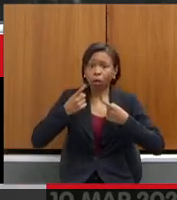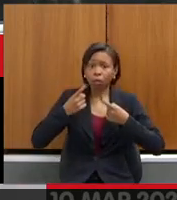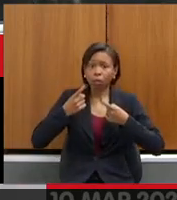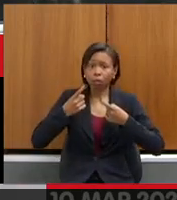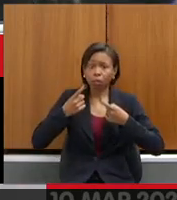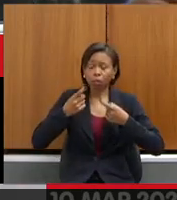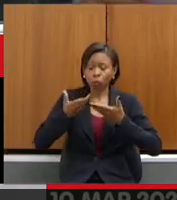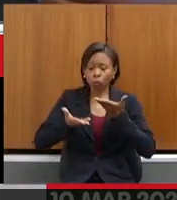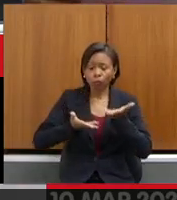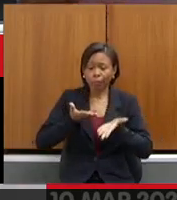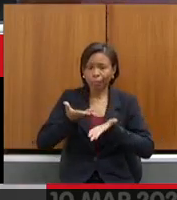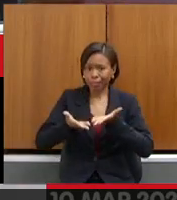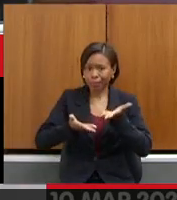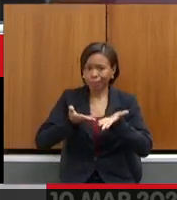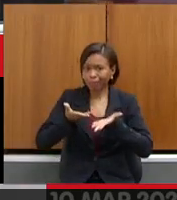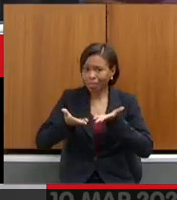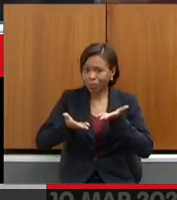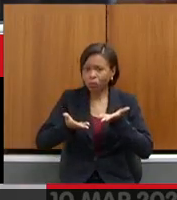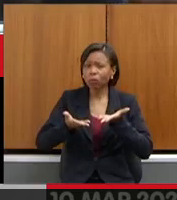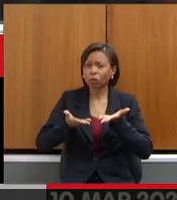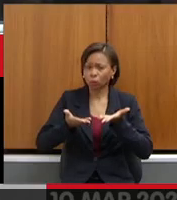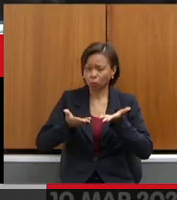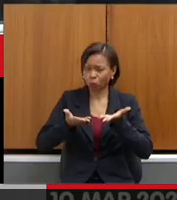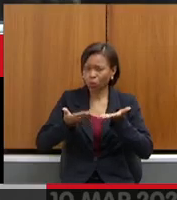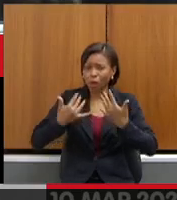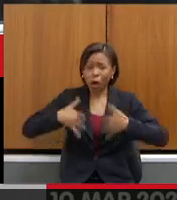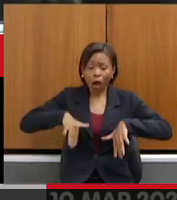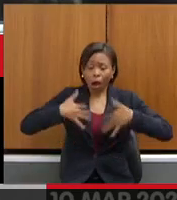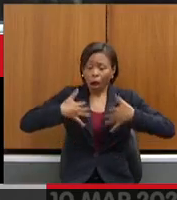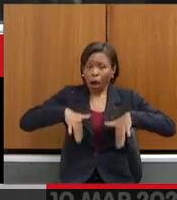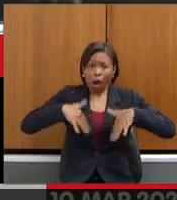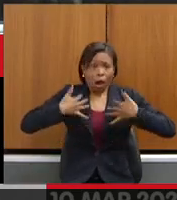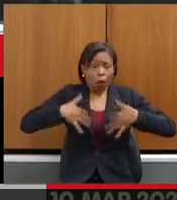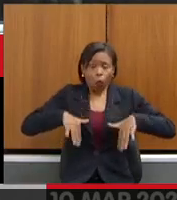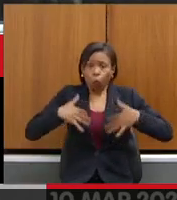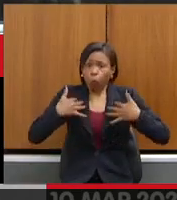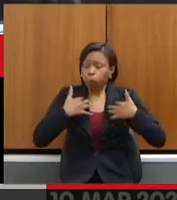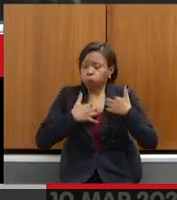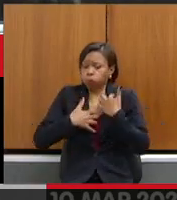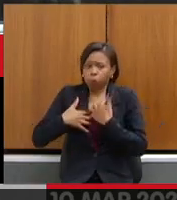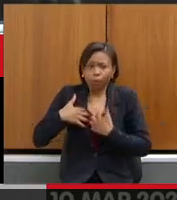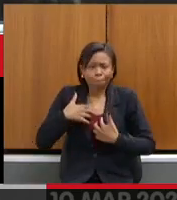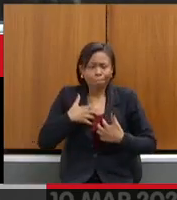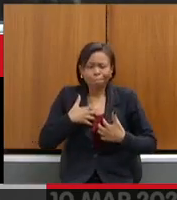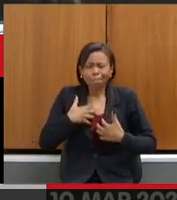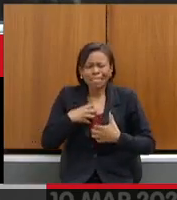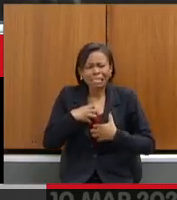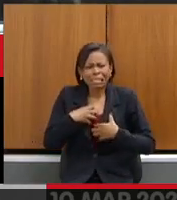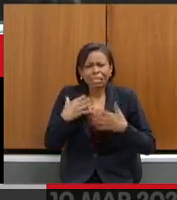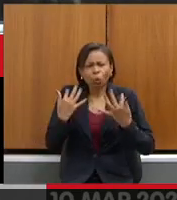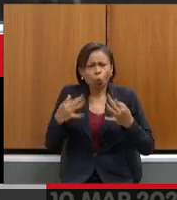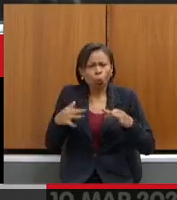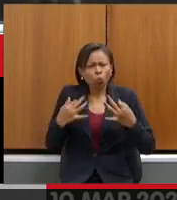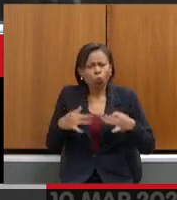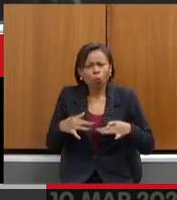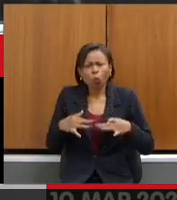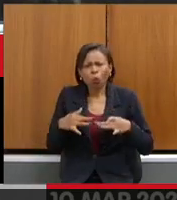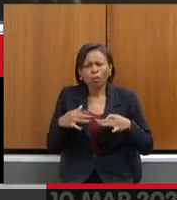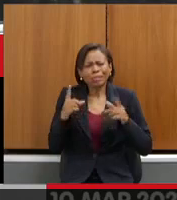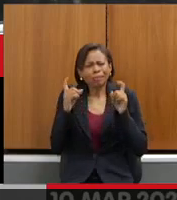é algo da palavra desesperador e a dor a